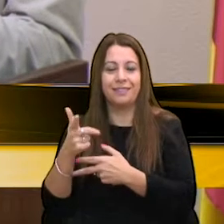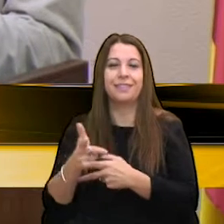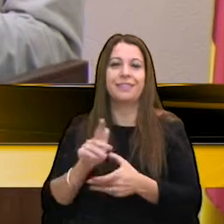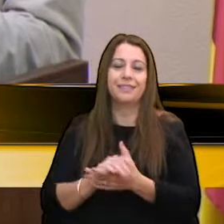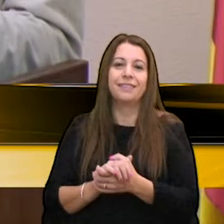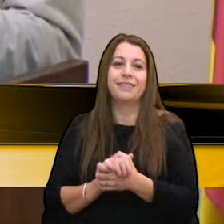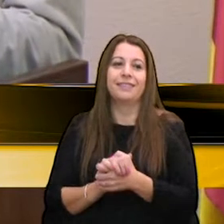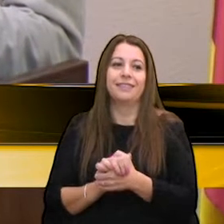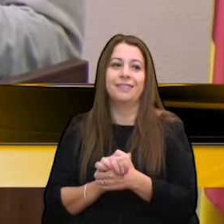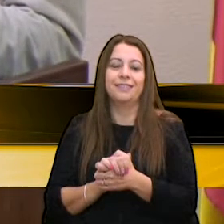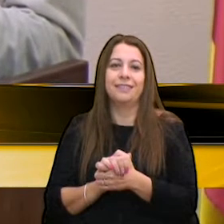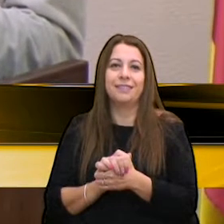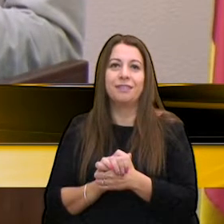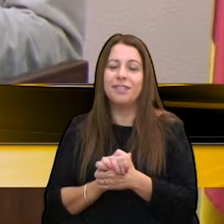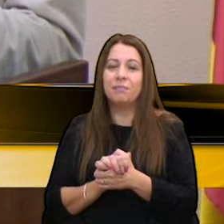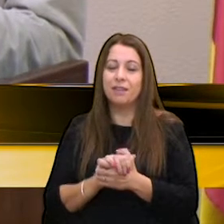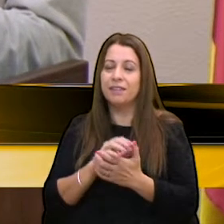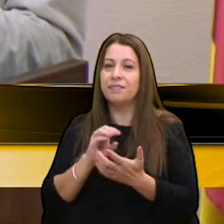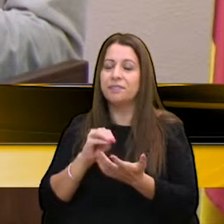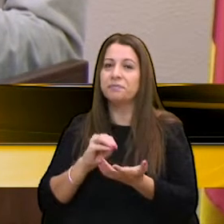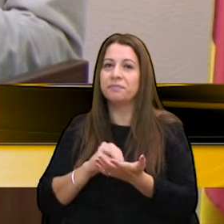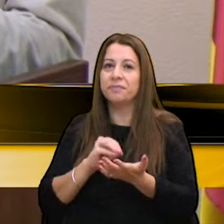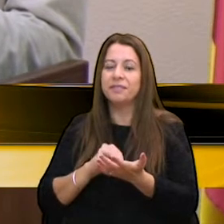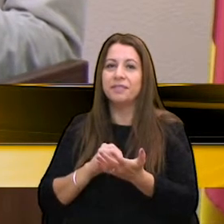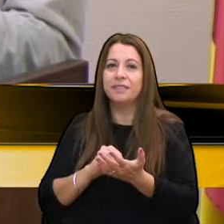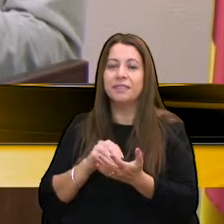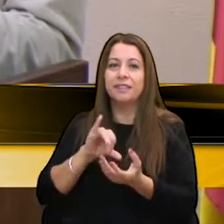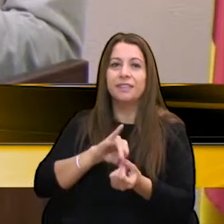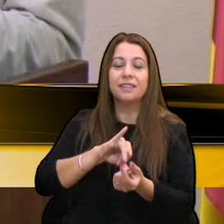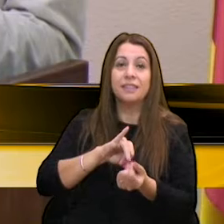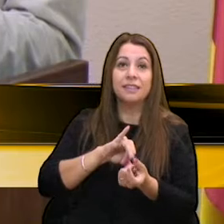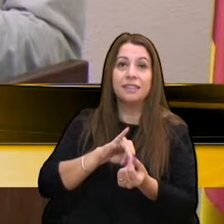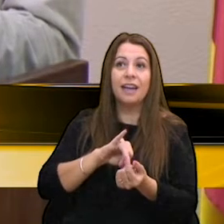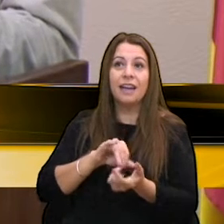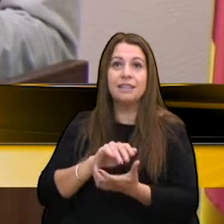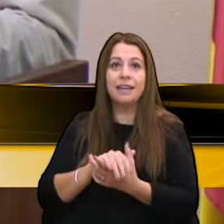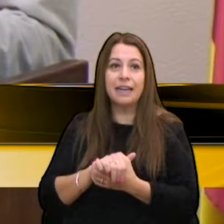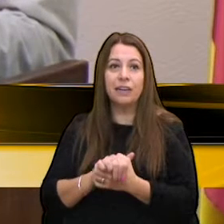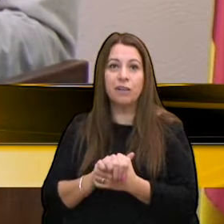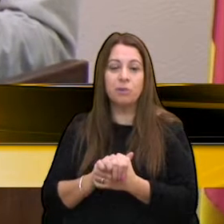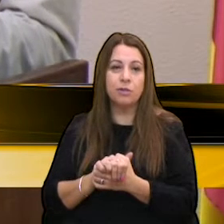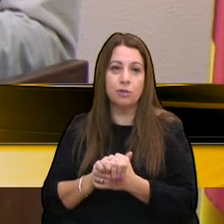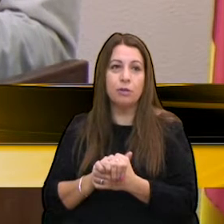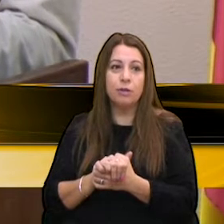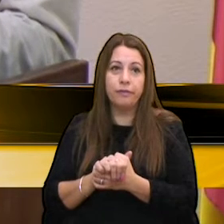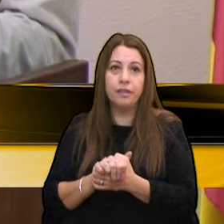64,7%. A falta de capital para a compra de terras,